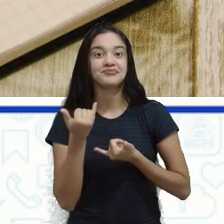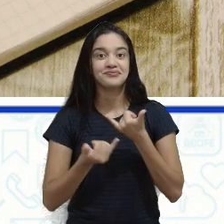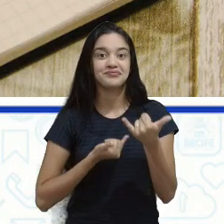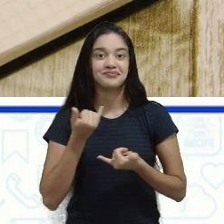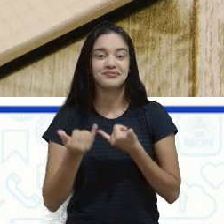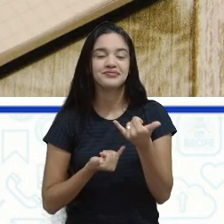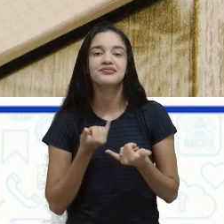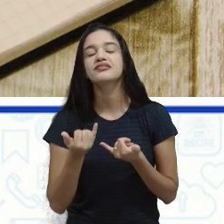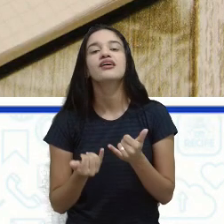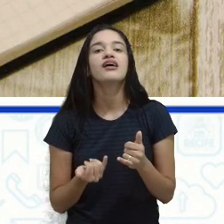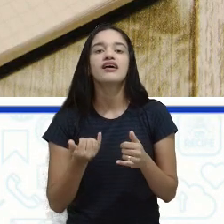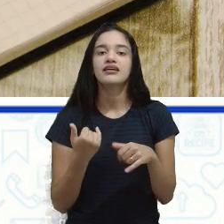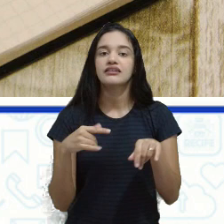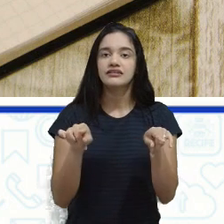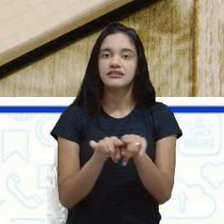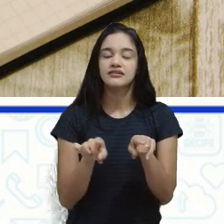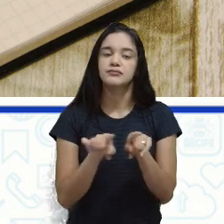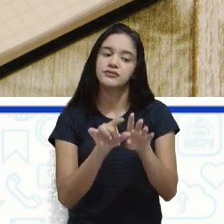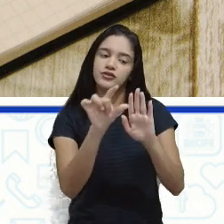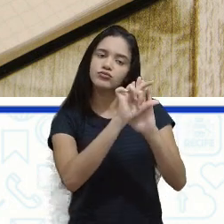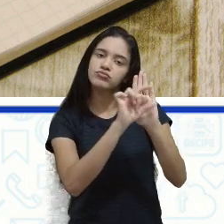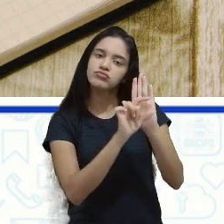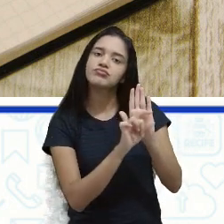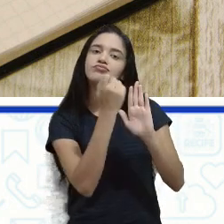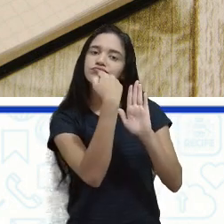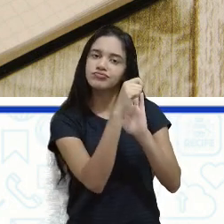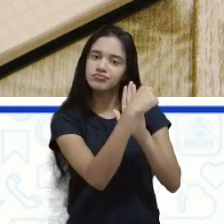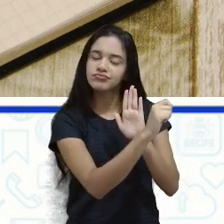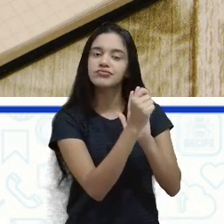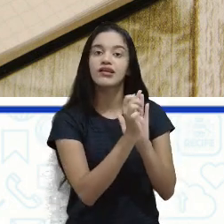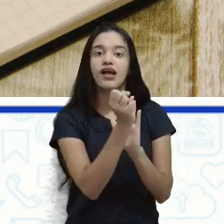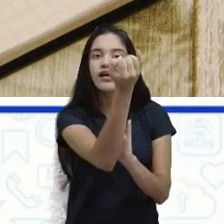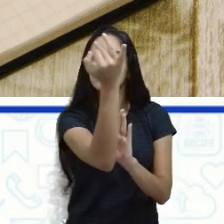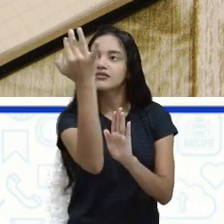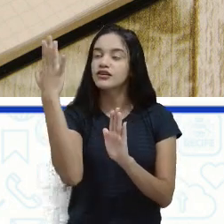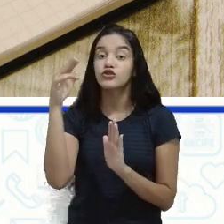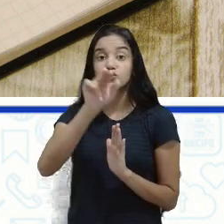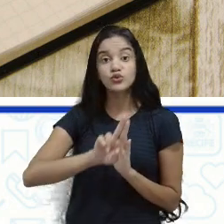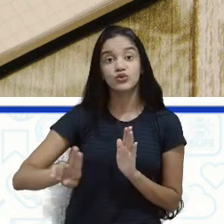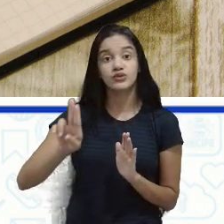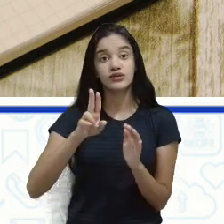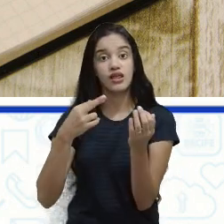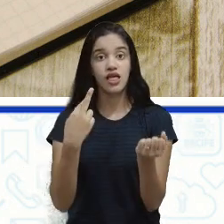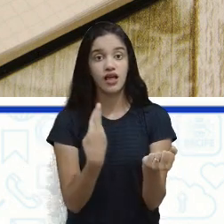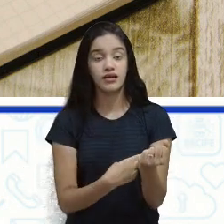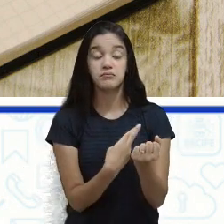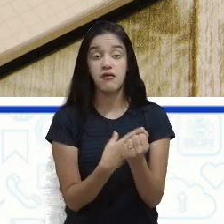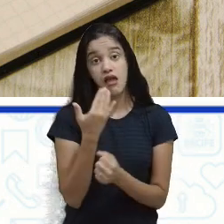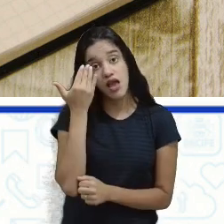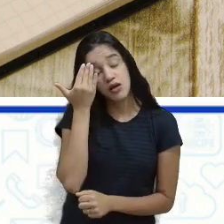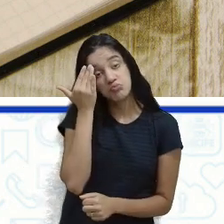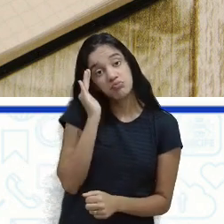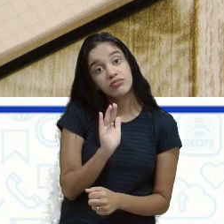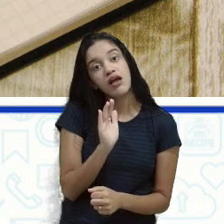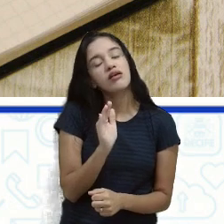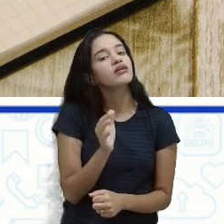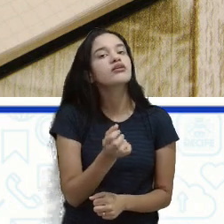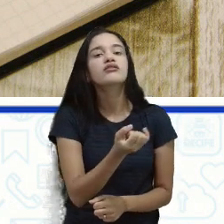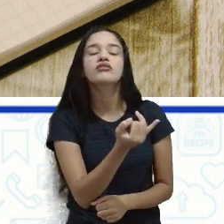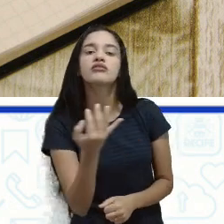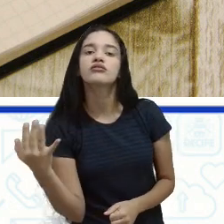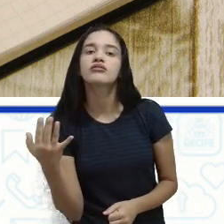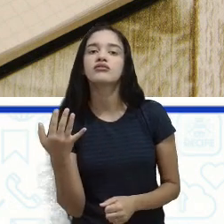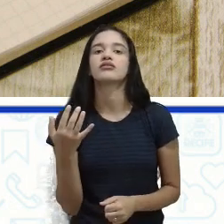palavras, construindo um pequeno verso a respeito da natureza, usando a rima. Eu não sei quantos de